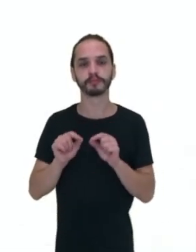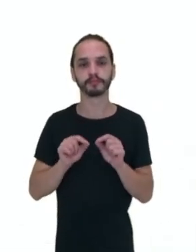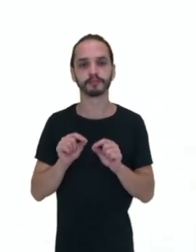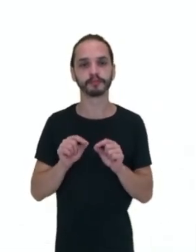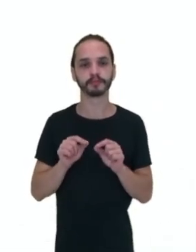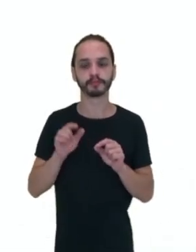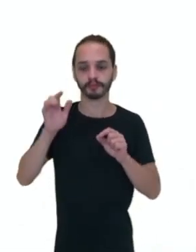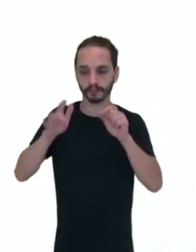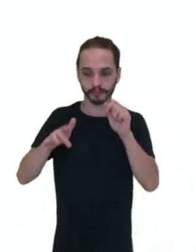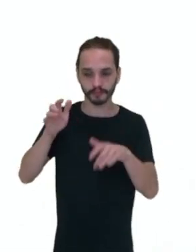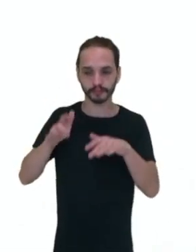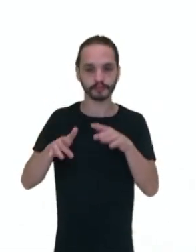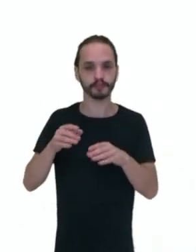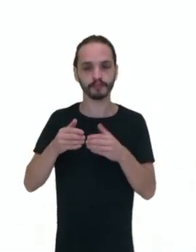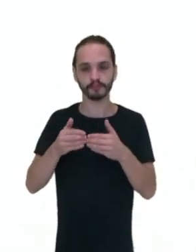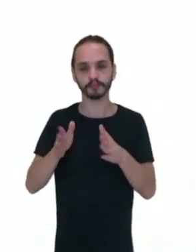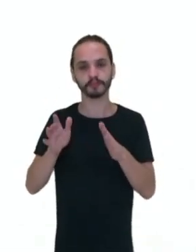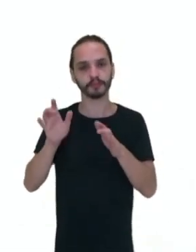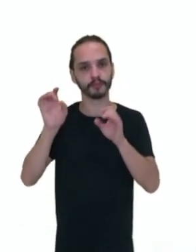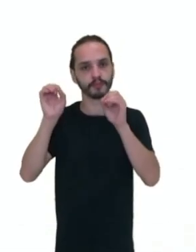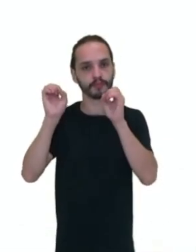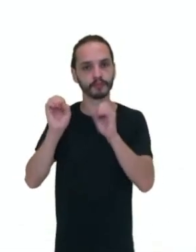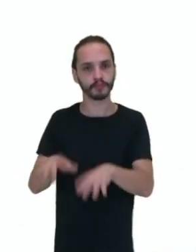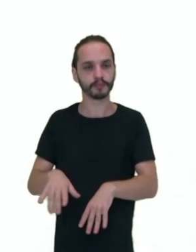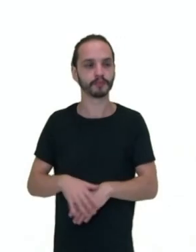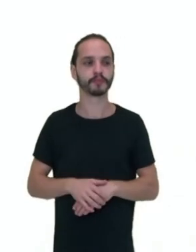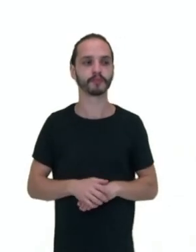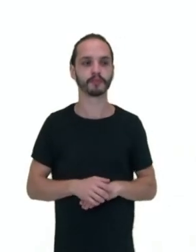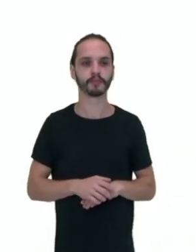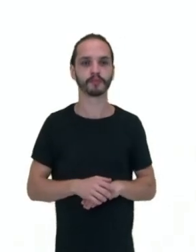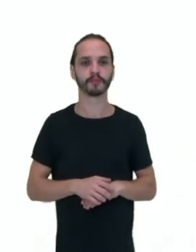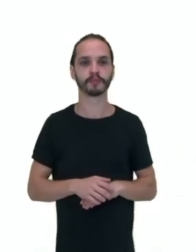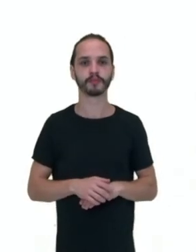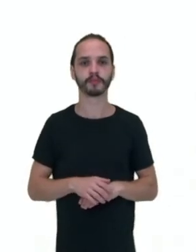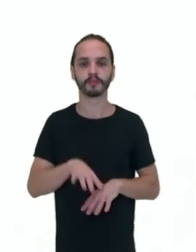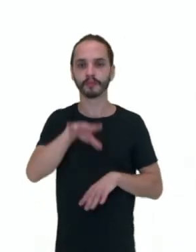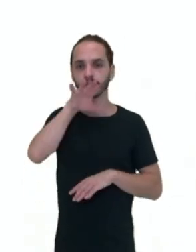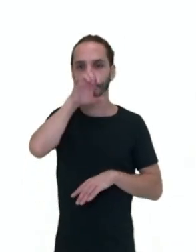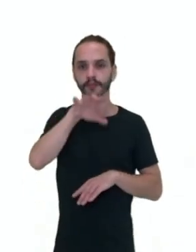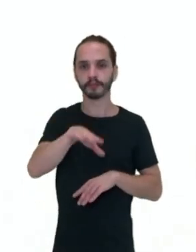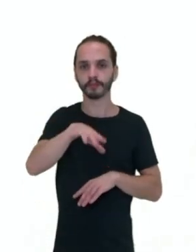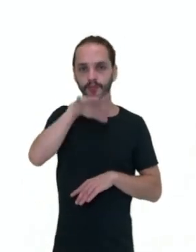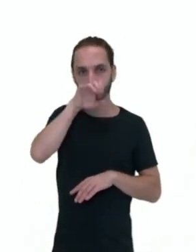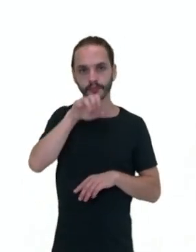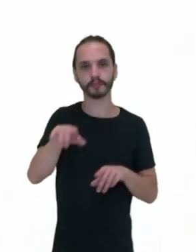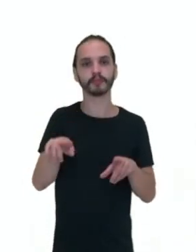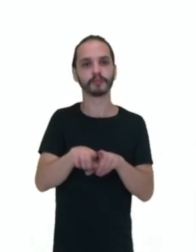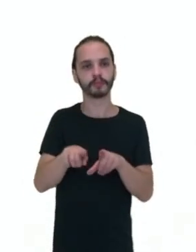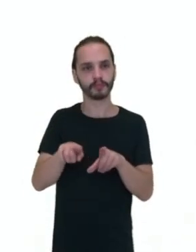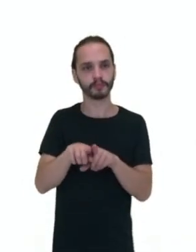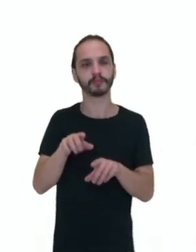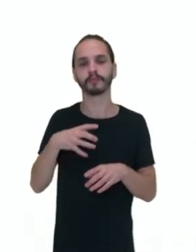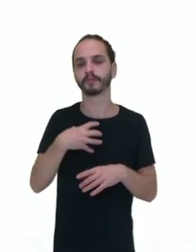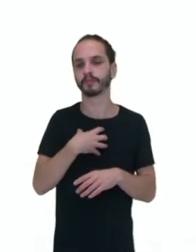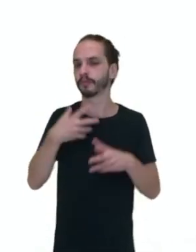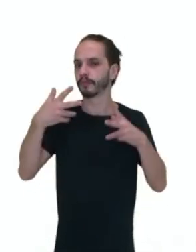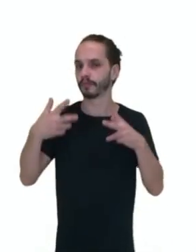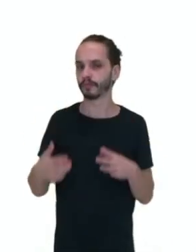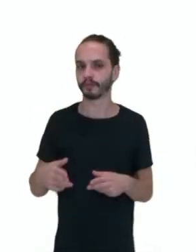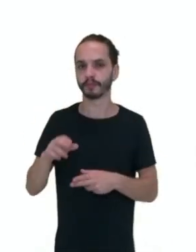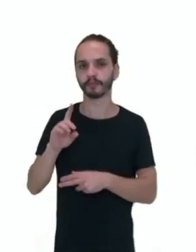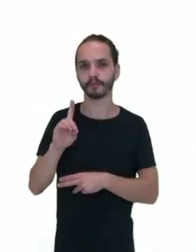os resíduos que estão no interior da célula. A respiração também ocorre por difusão, é